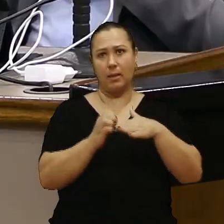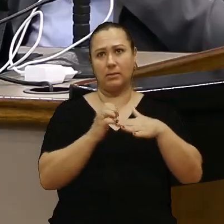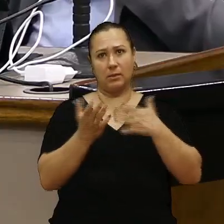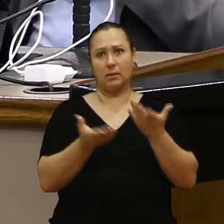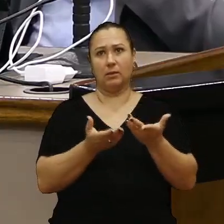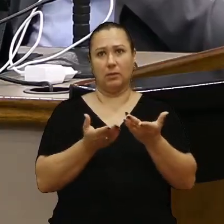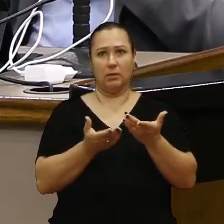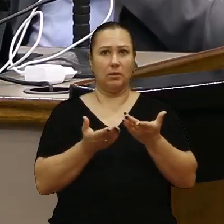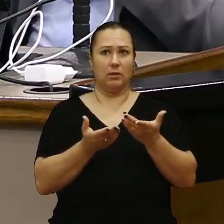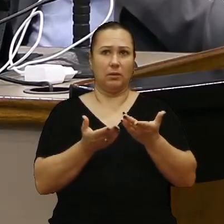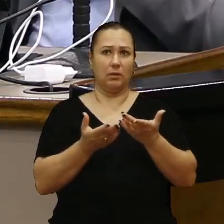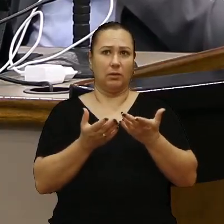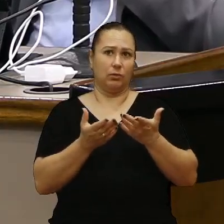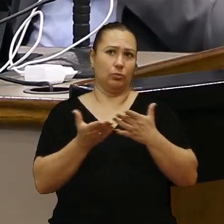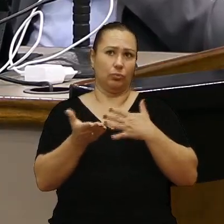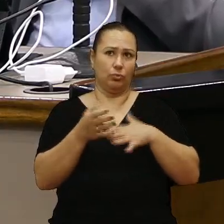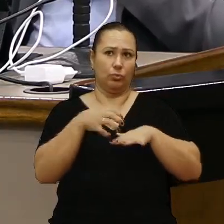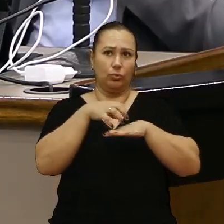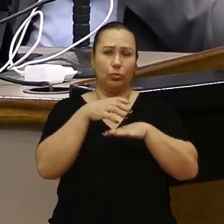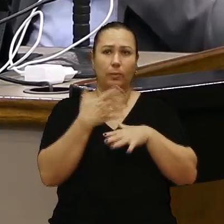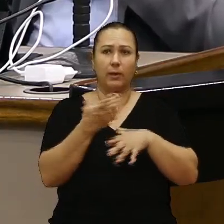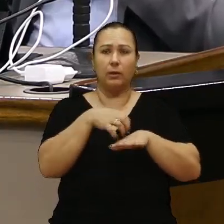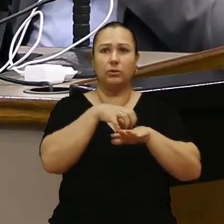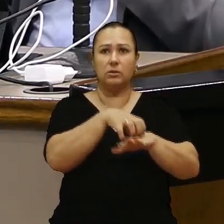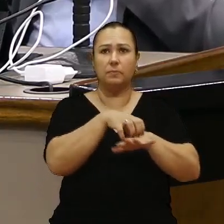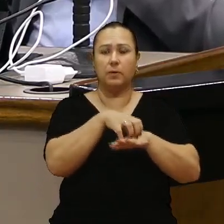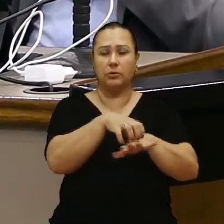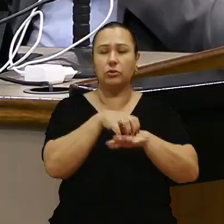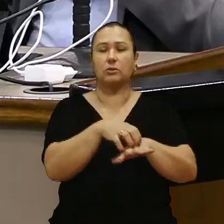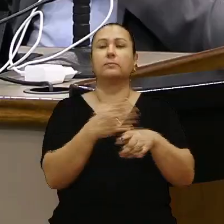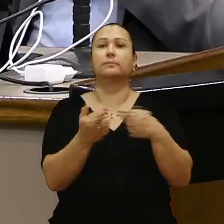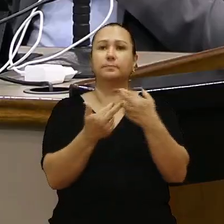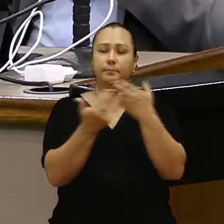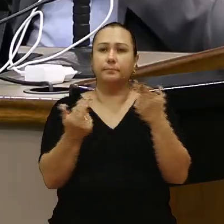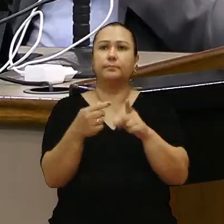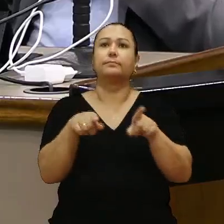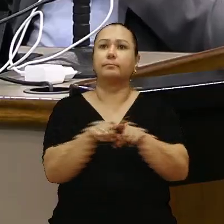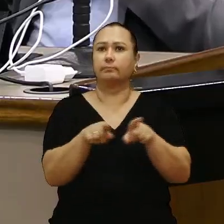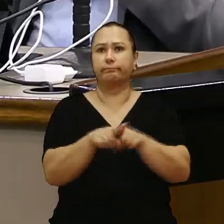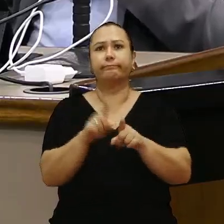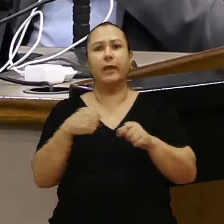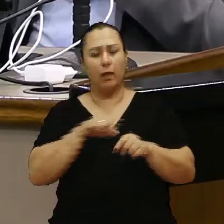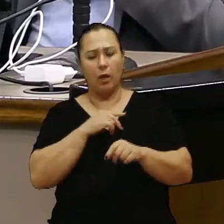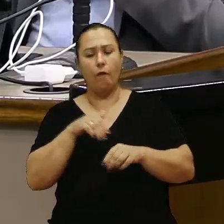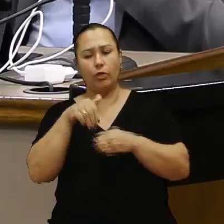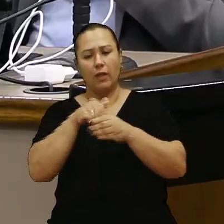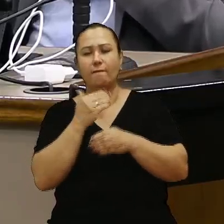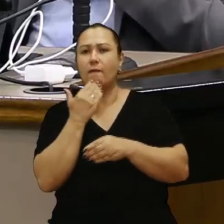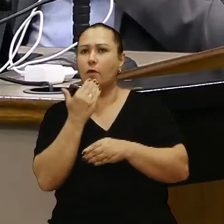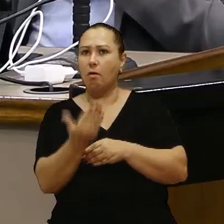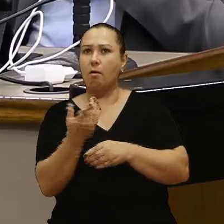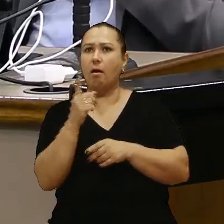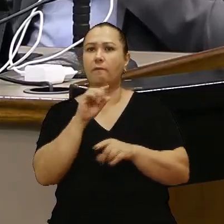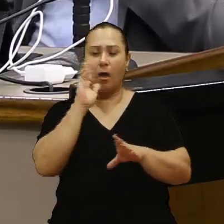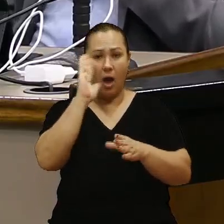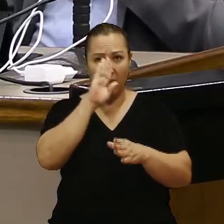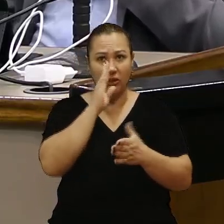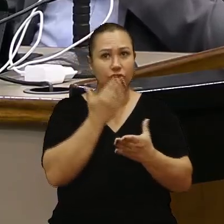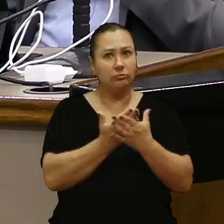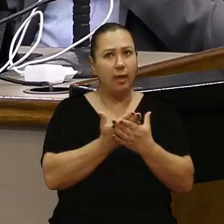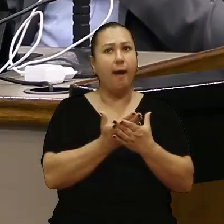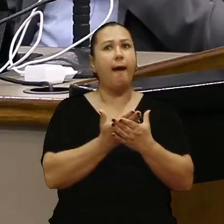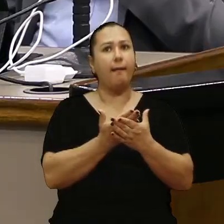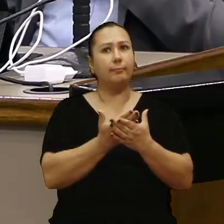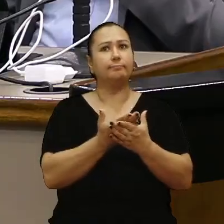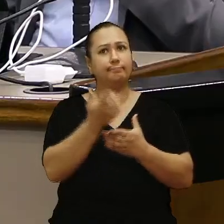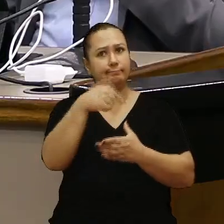intuito, né, dessa emenda, eu votarei favorável por acreditar que ela é importante para a transparência e para que